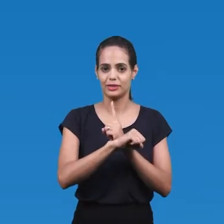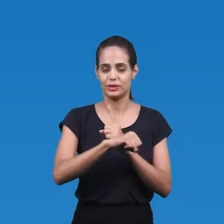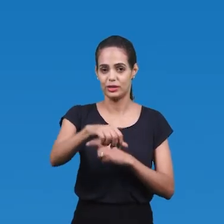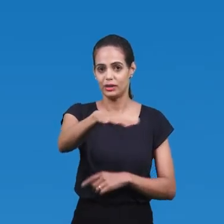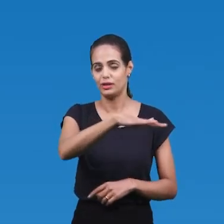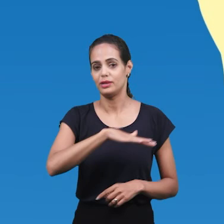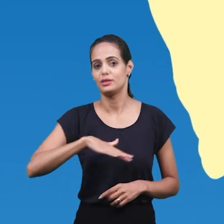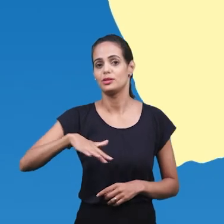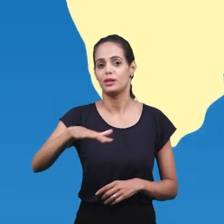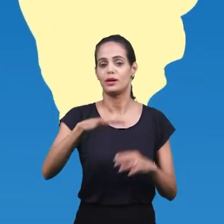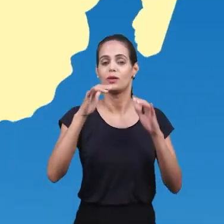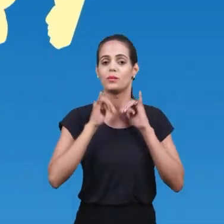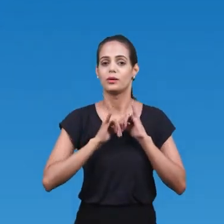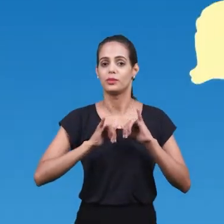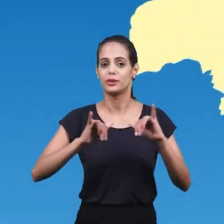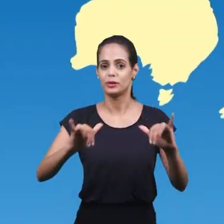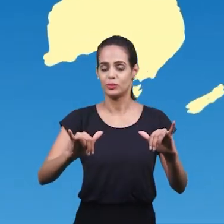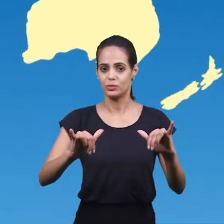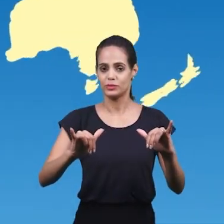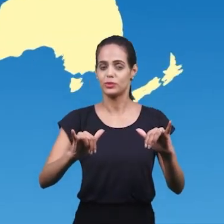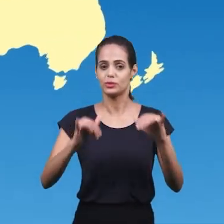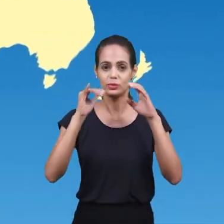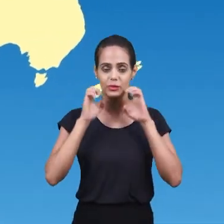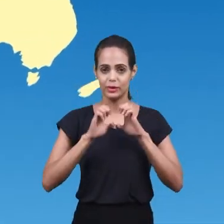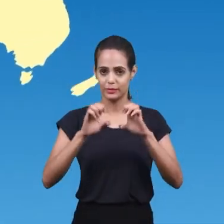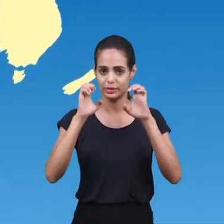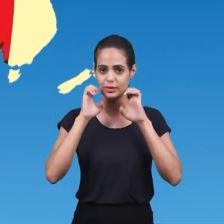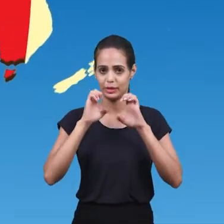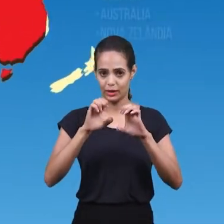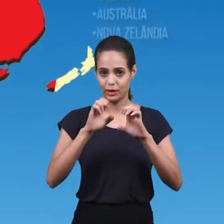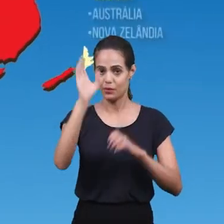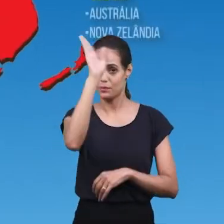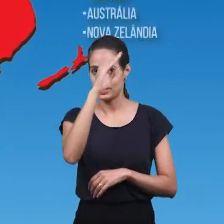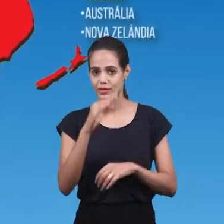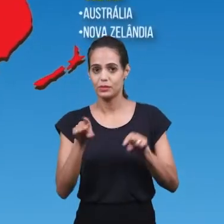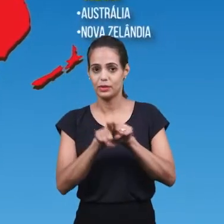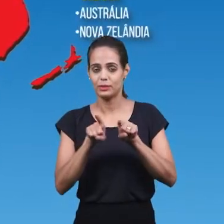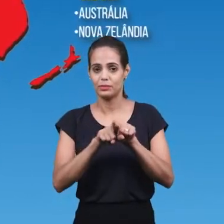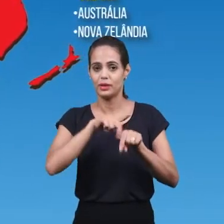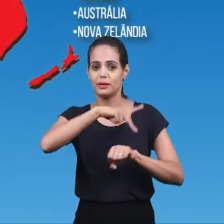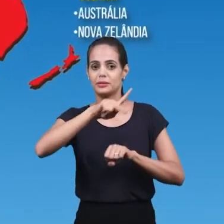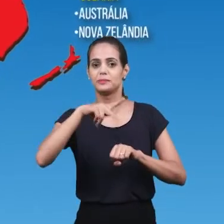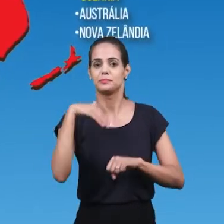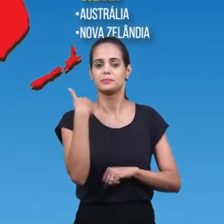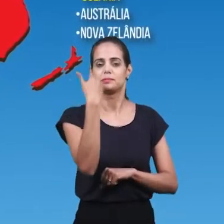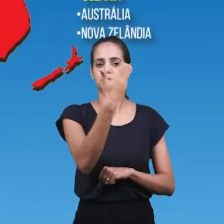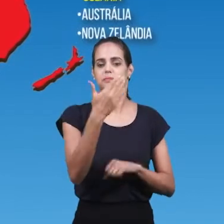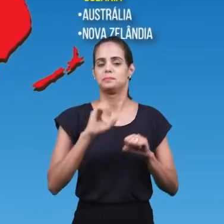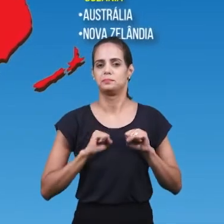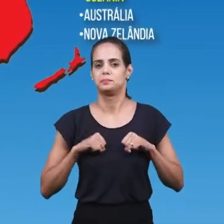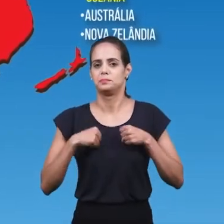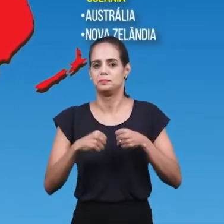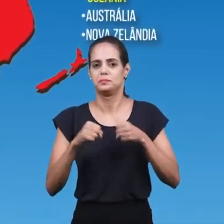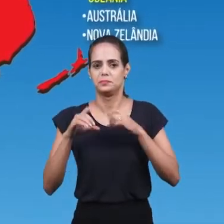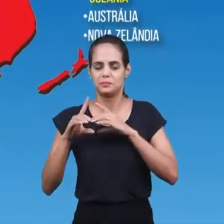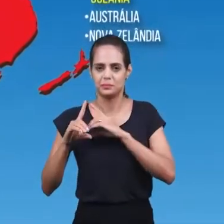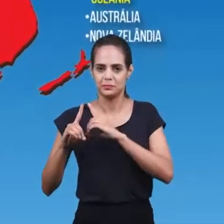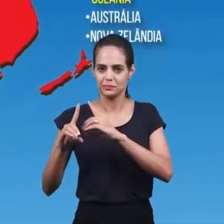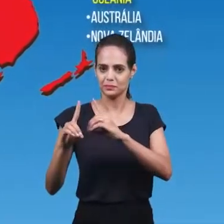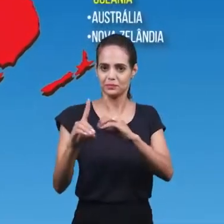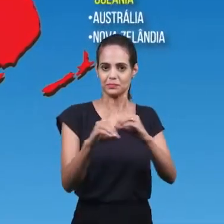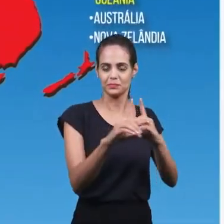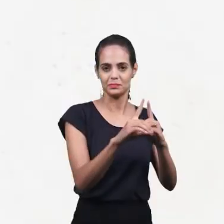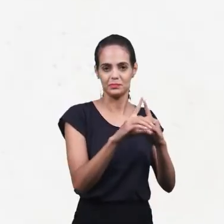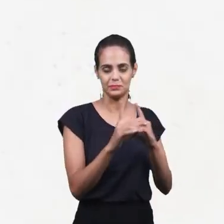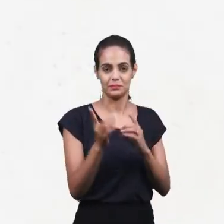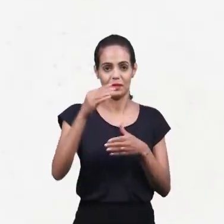as ações referentes ao anúncio do Evangelho no Brasil e exterior, ao fortalecimento da doutrina bíblica no seio